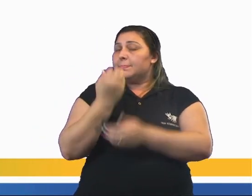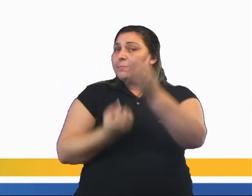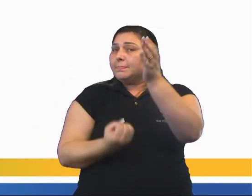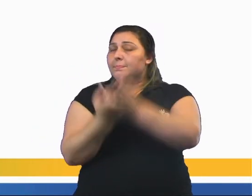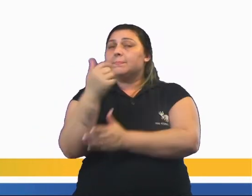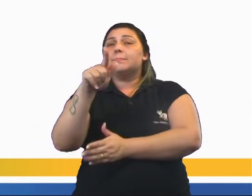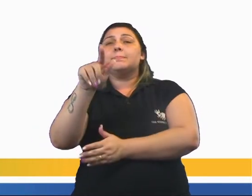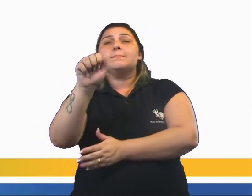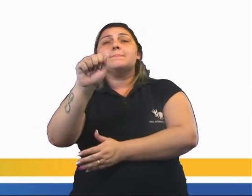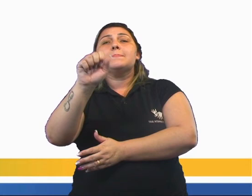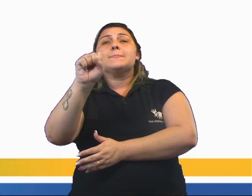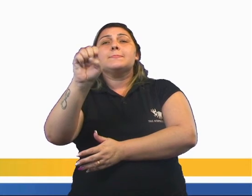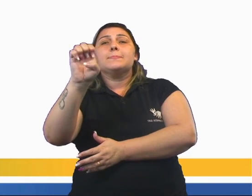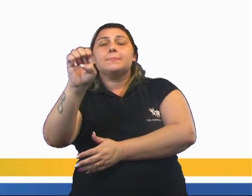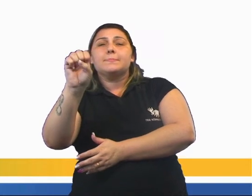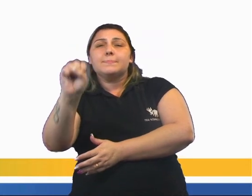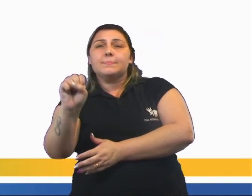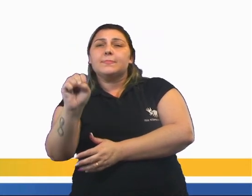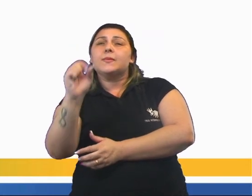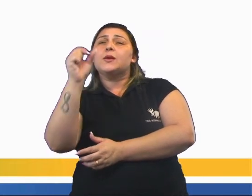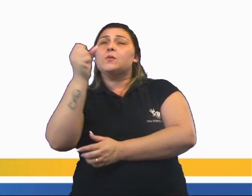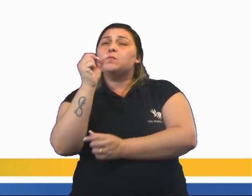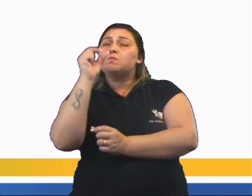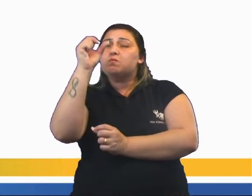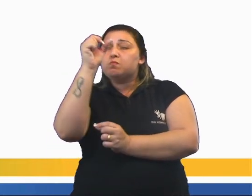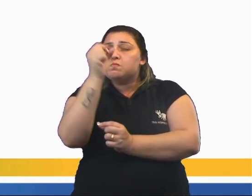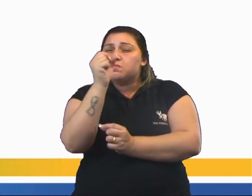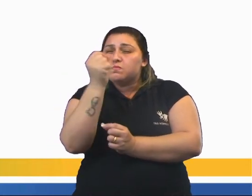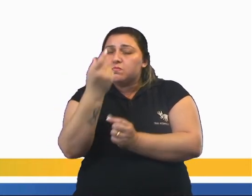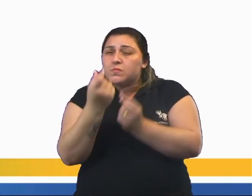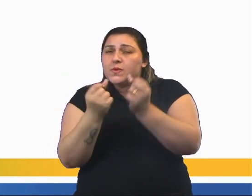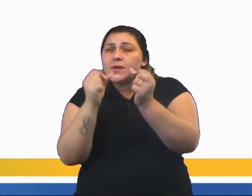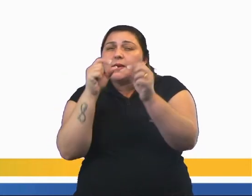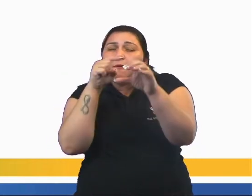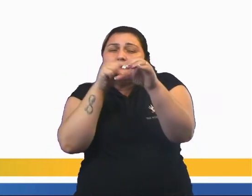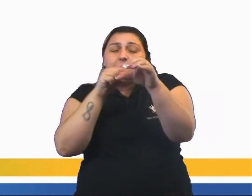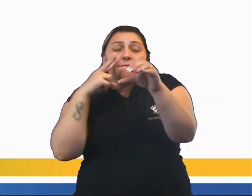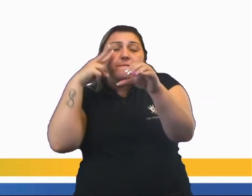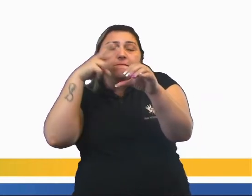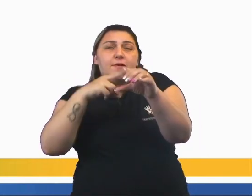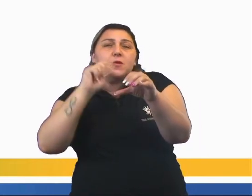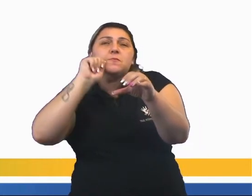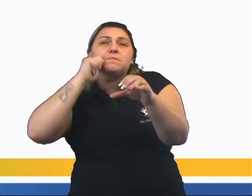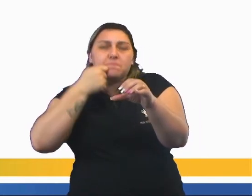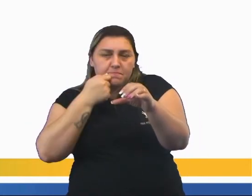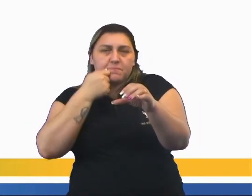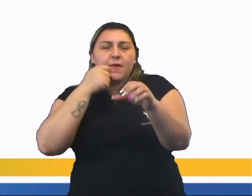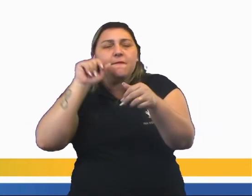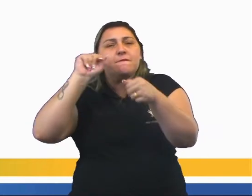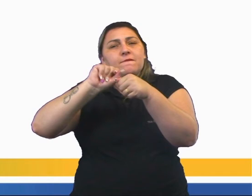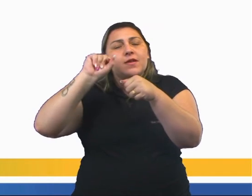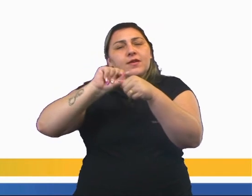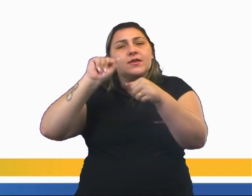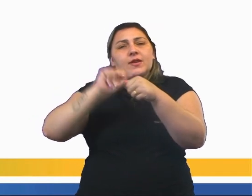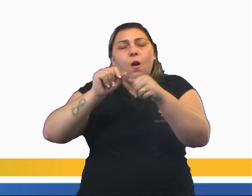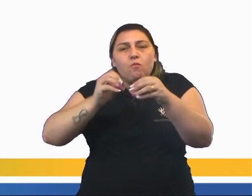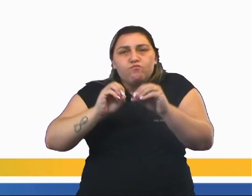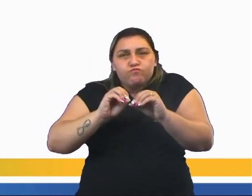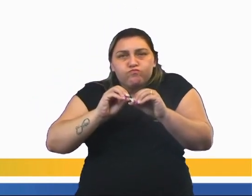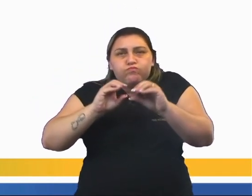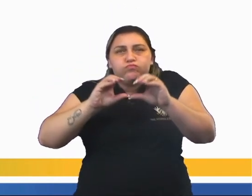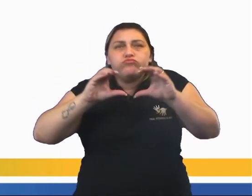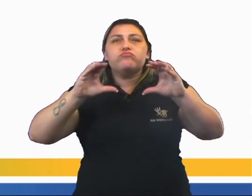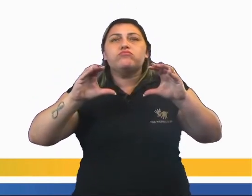produzem gases, formando as pequenas bolhas, que são os buraquinhos vistos na massa do pão, fazendo com que